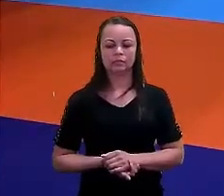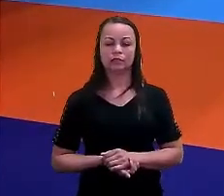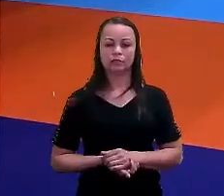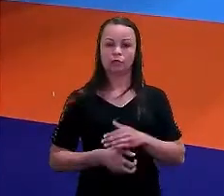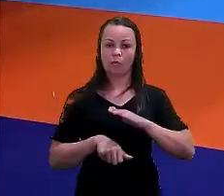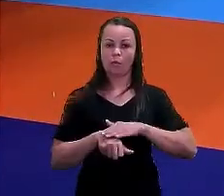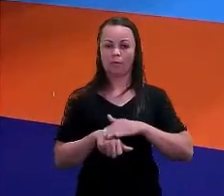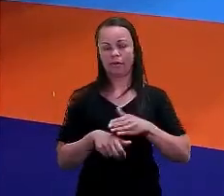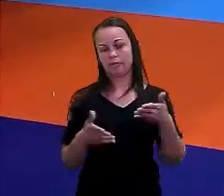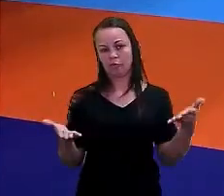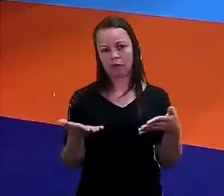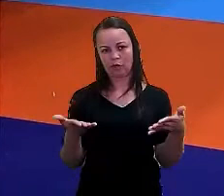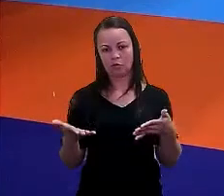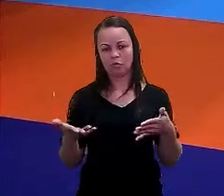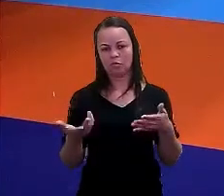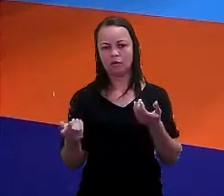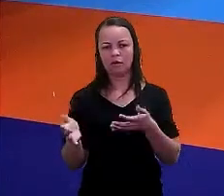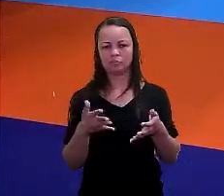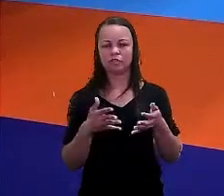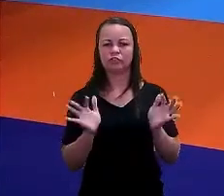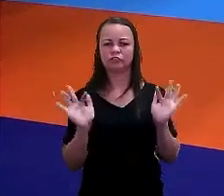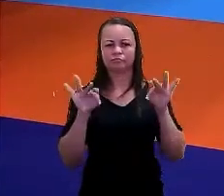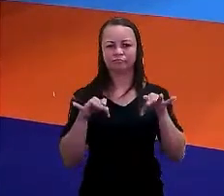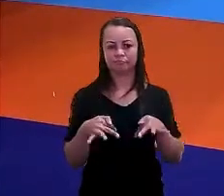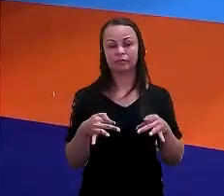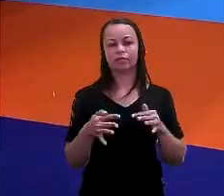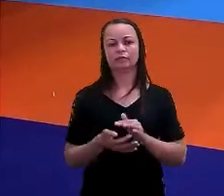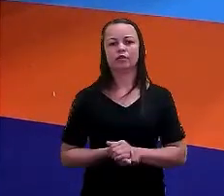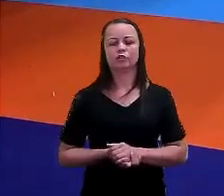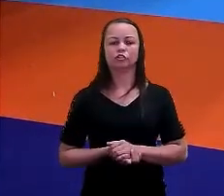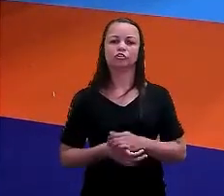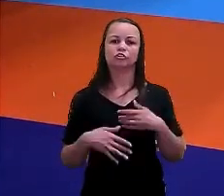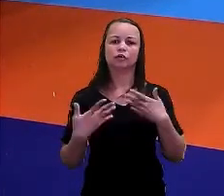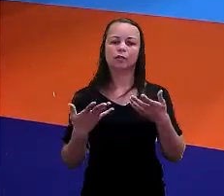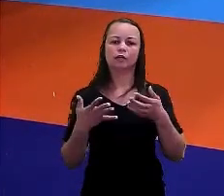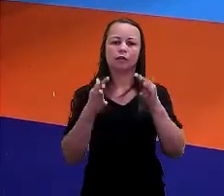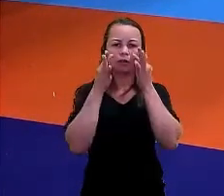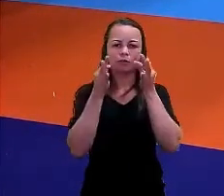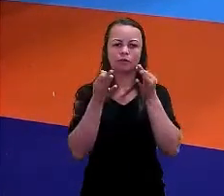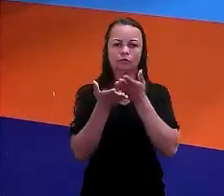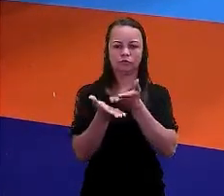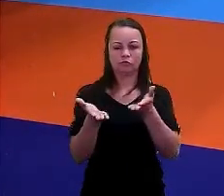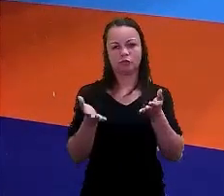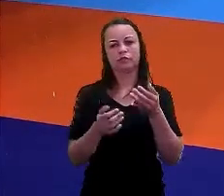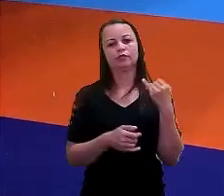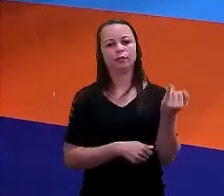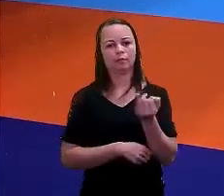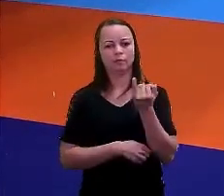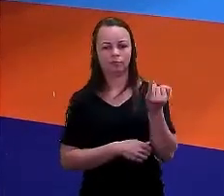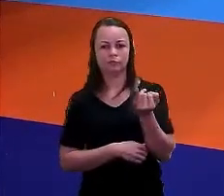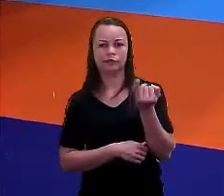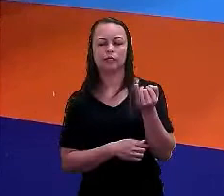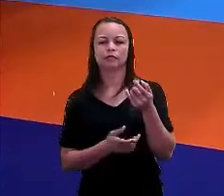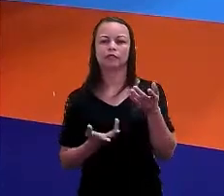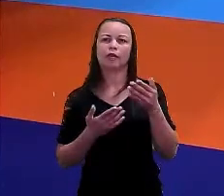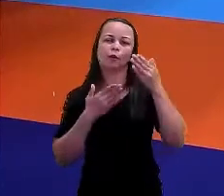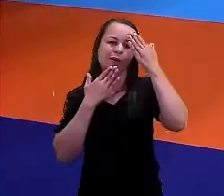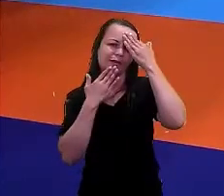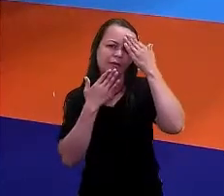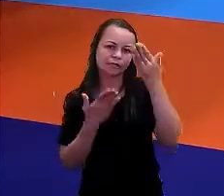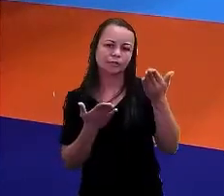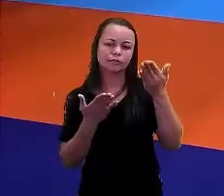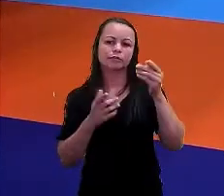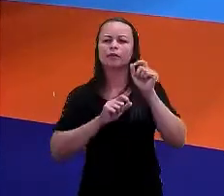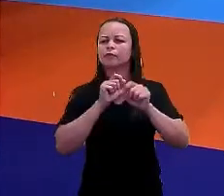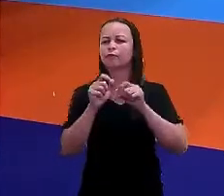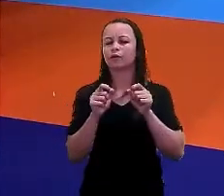momento, a gente já vai aqui finalizar, já chamando a atenção a vocês para algo que é muito importante, que é o nosso agradecimento a quem?